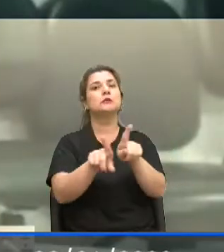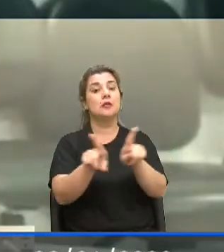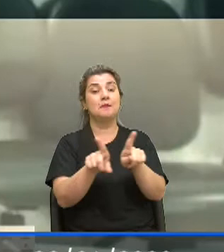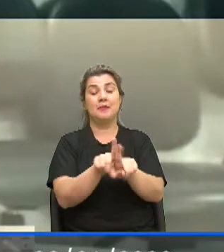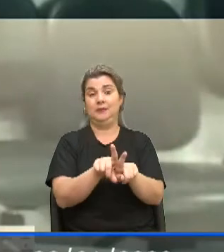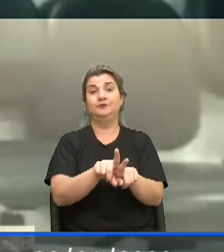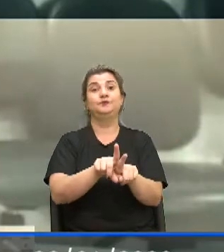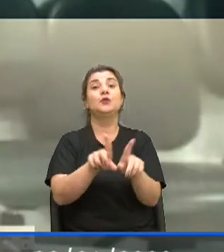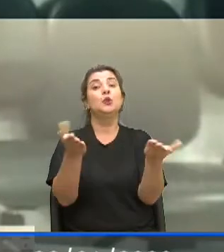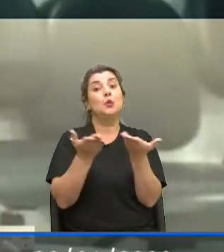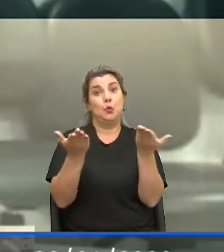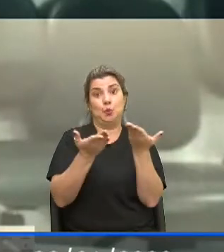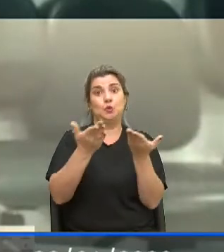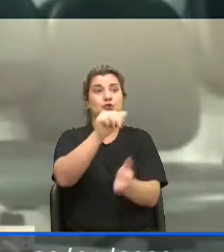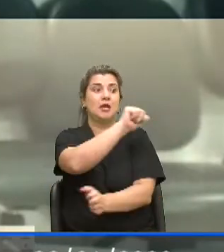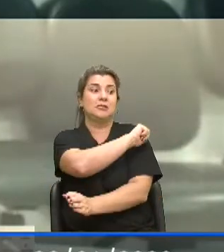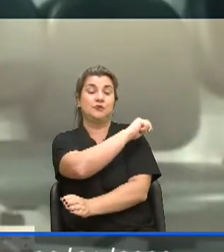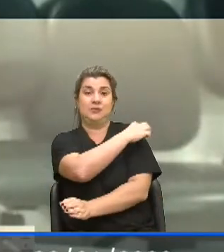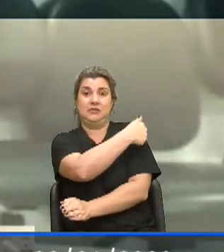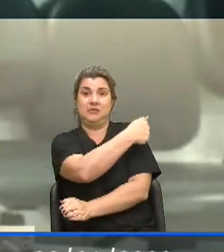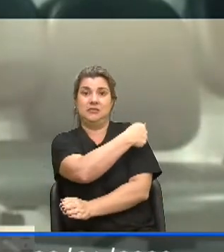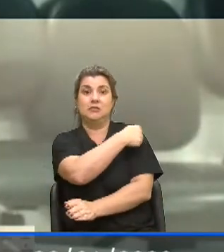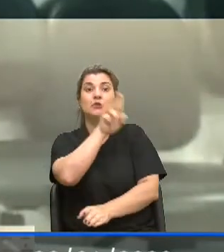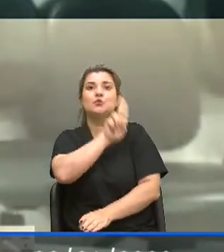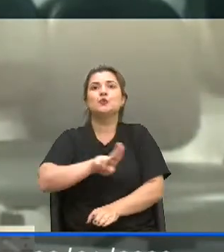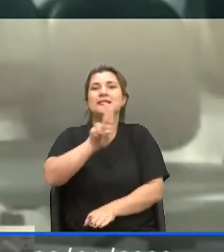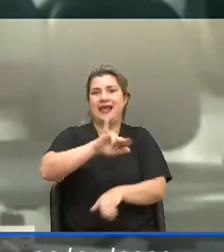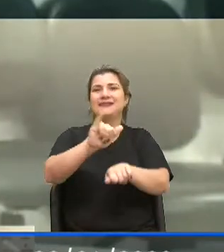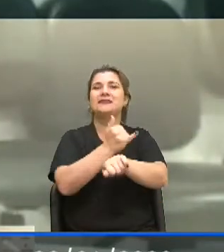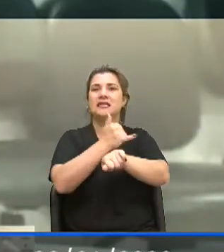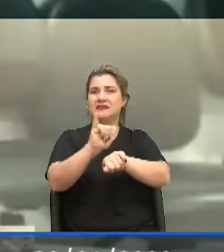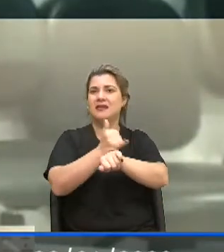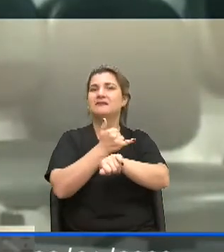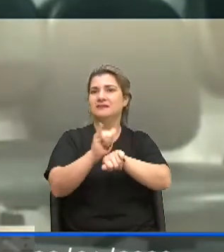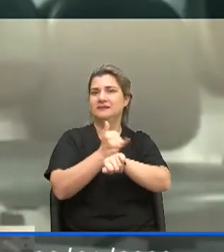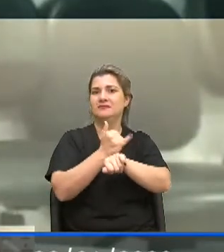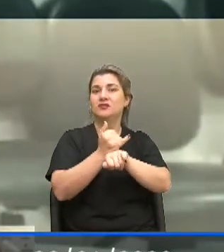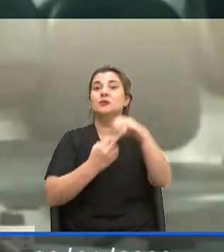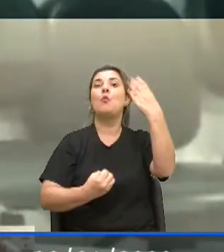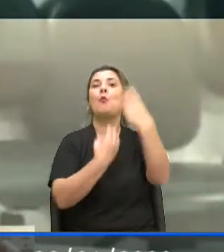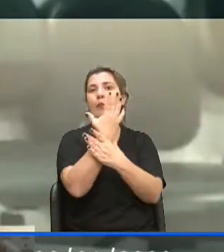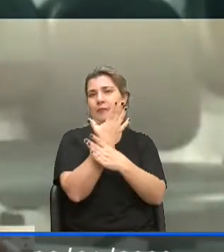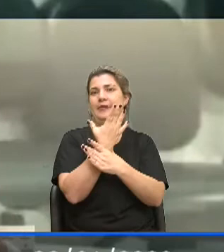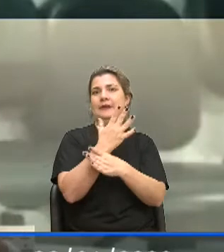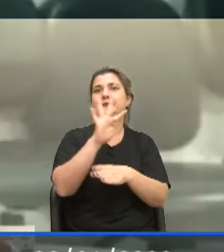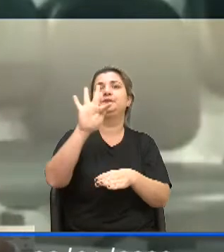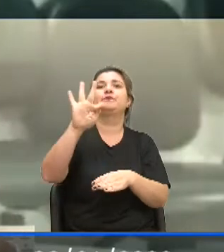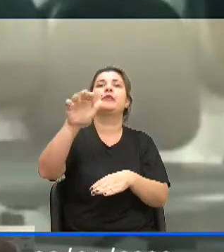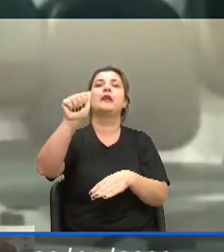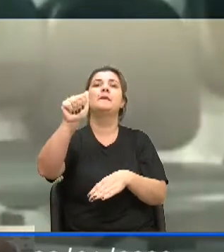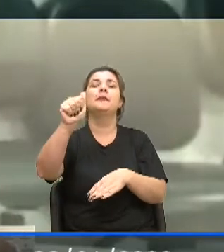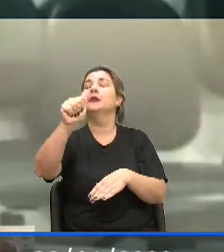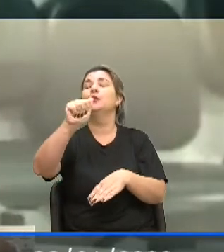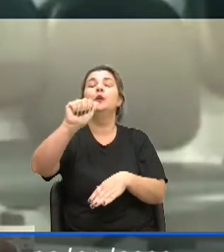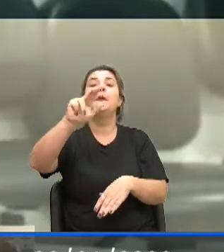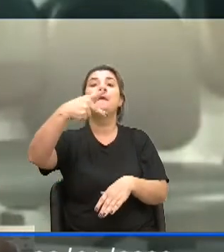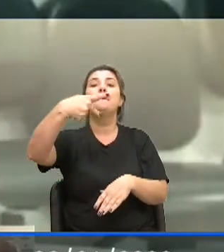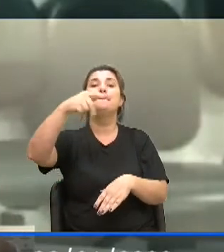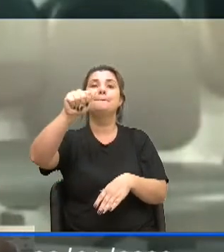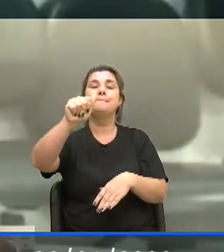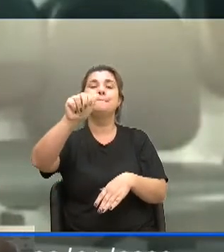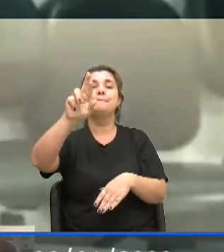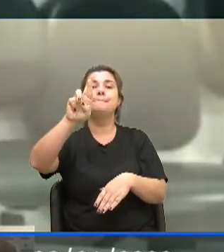nessa estratégia, elas são quase que na totalidade produzidas pelo Parque Nacional, né, de Vacinação, que é